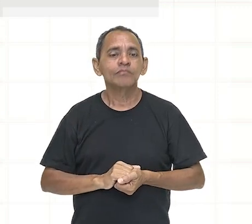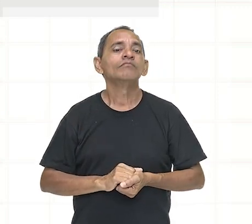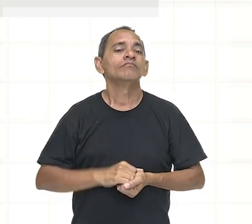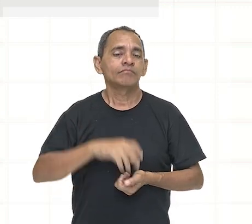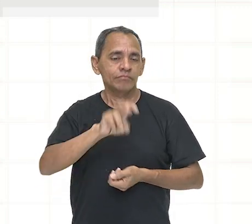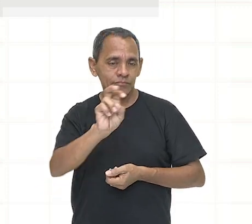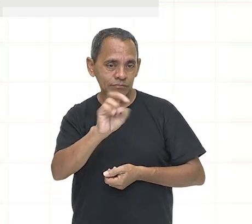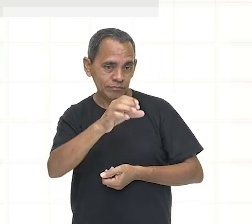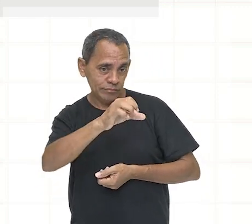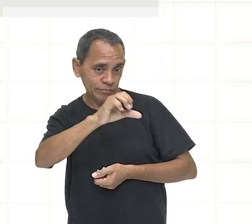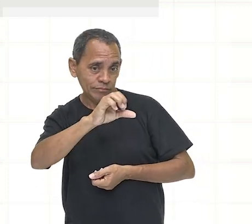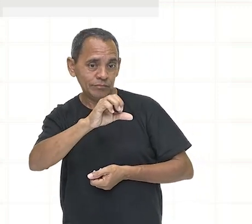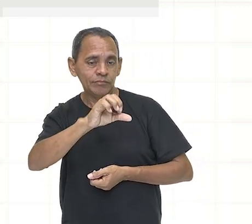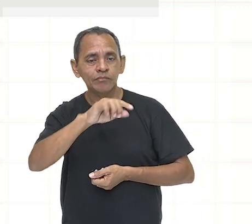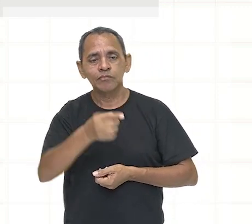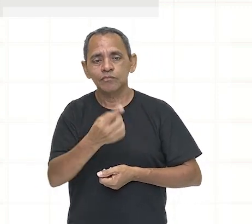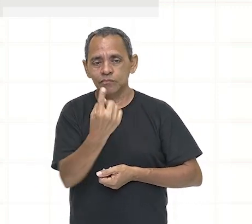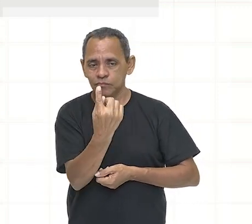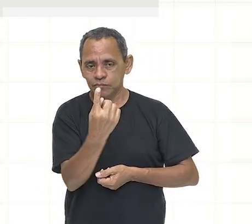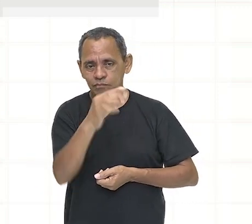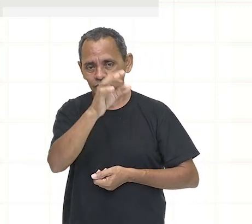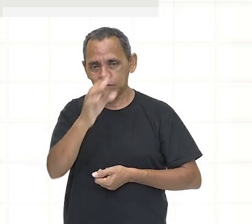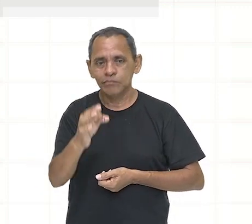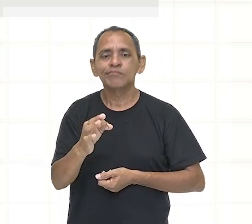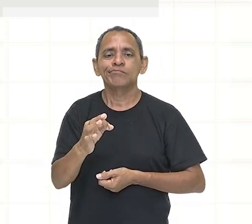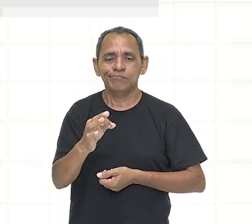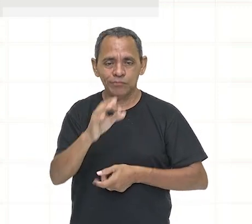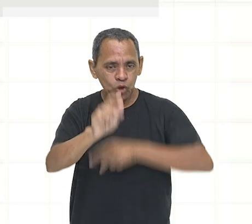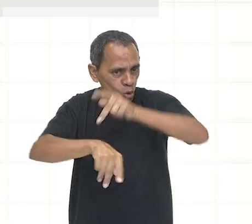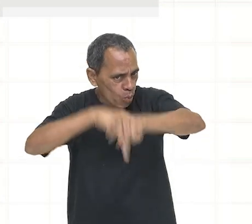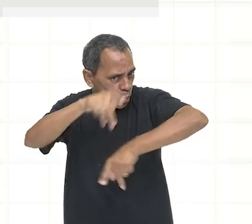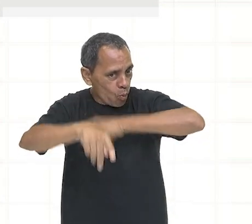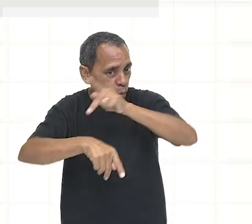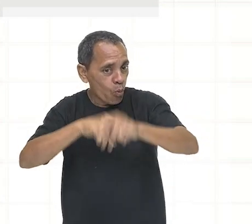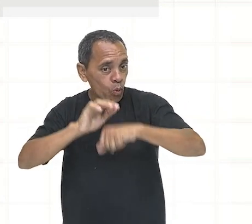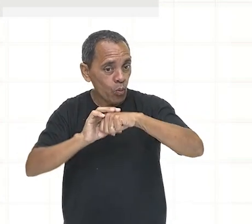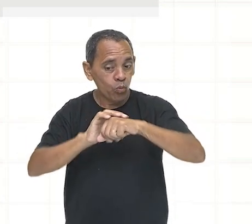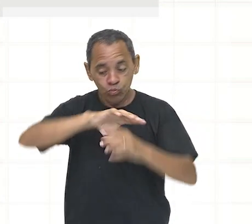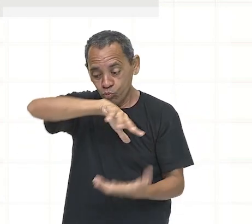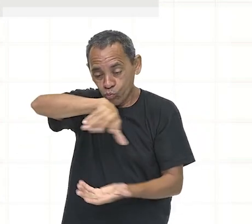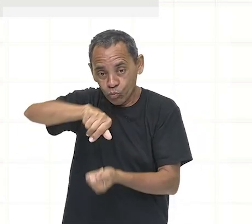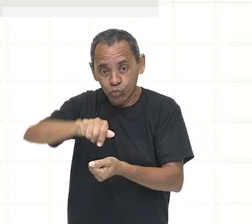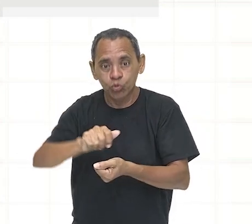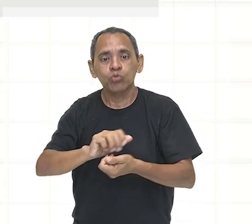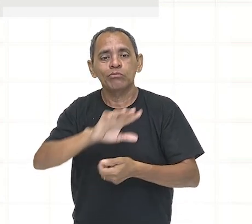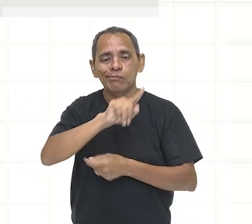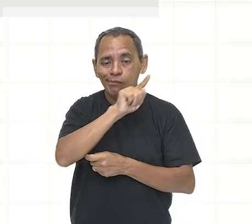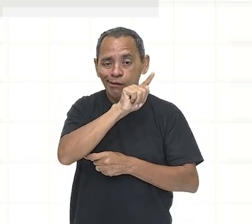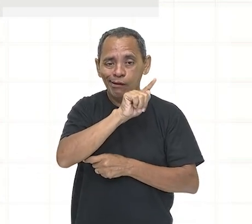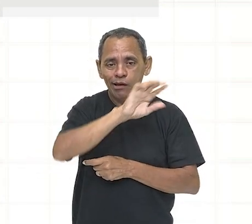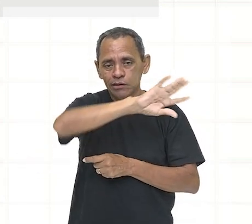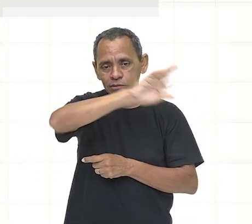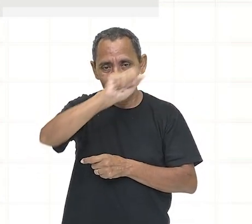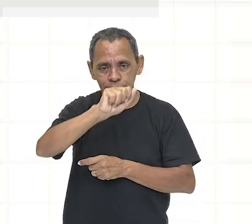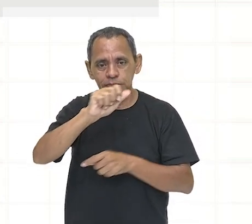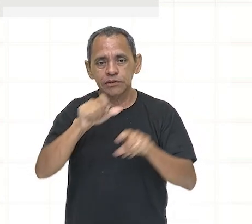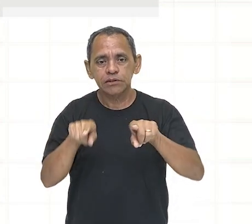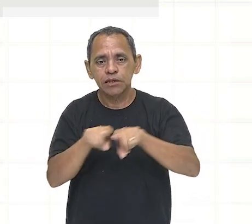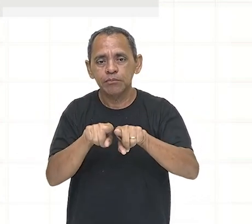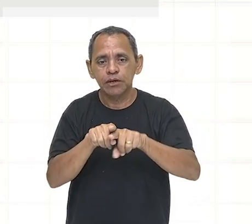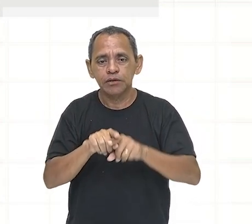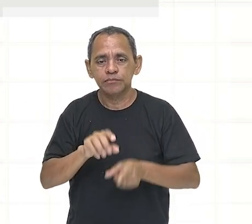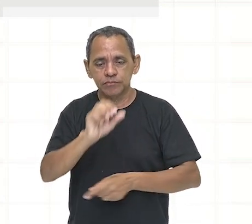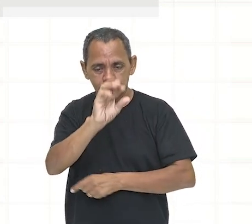59,1% de toda a população mundial na Ásia. Vejam só. E aí nós temos aqui a